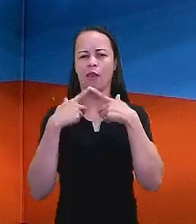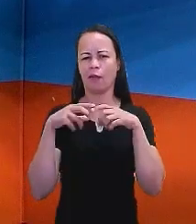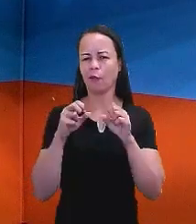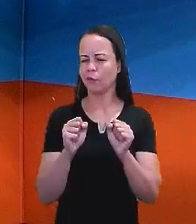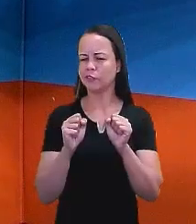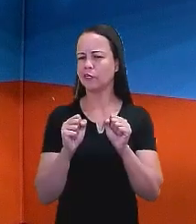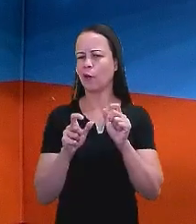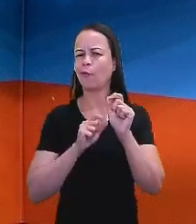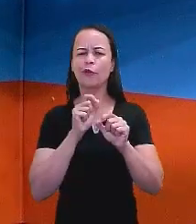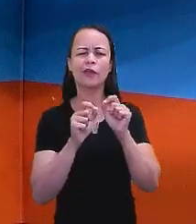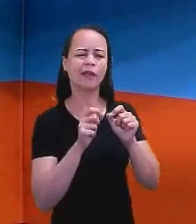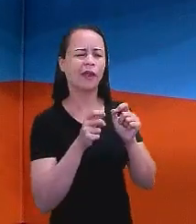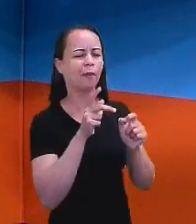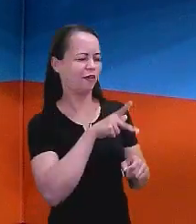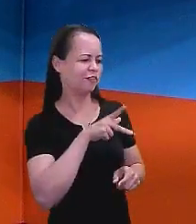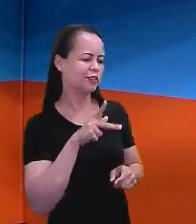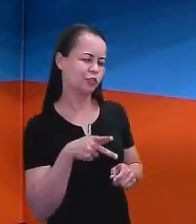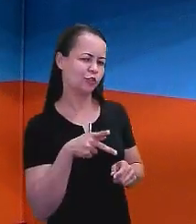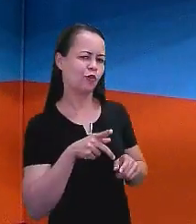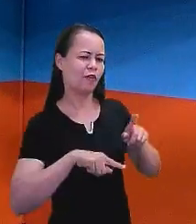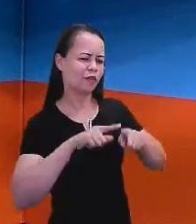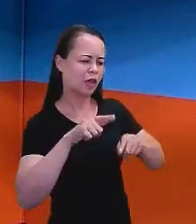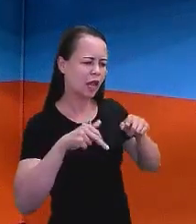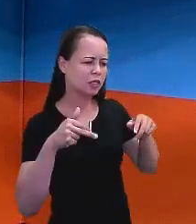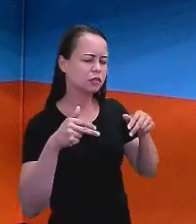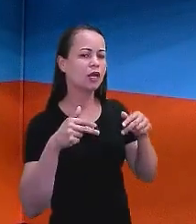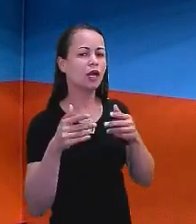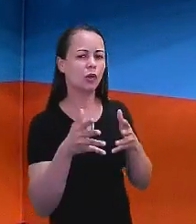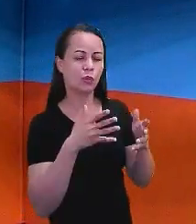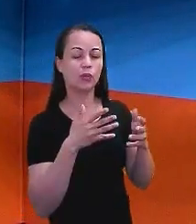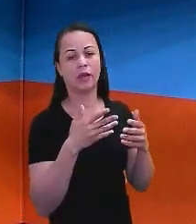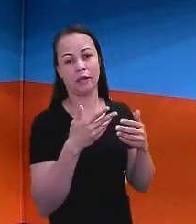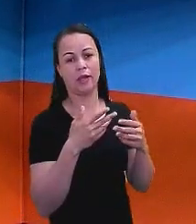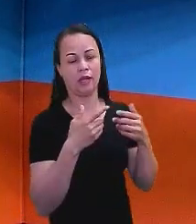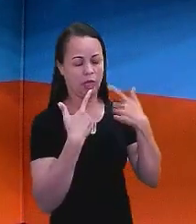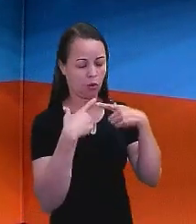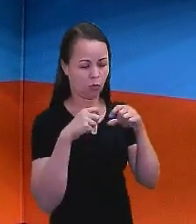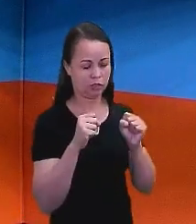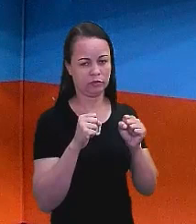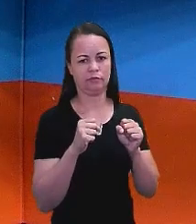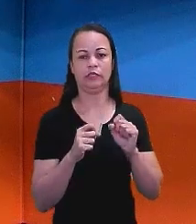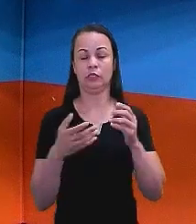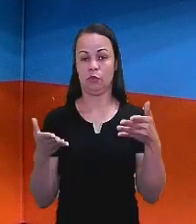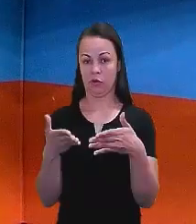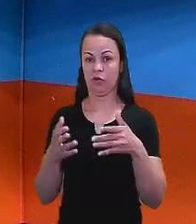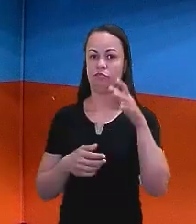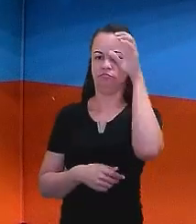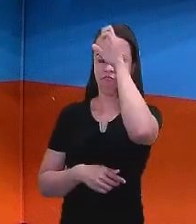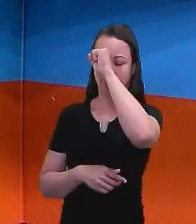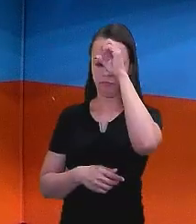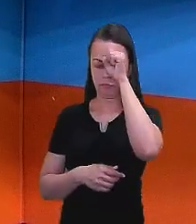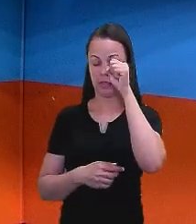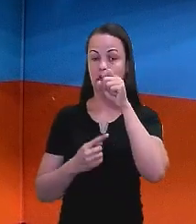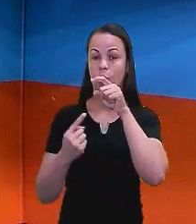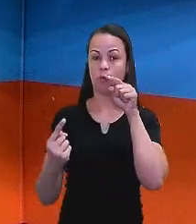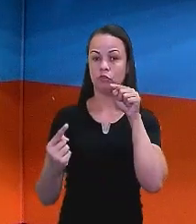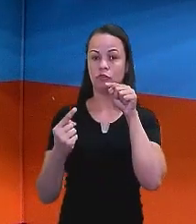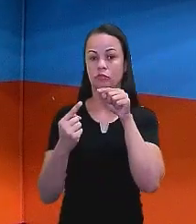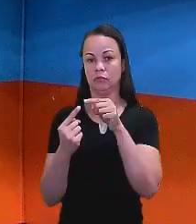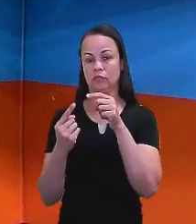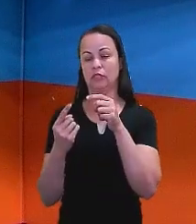professora? Variação linguística. A gente vai saber o que é, tá bom? Porque o objetivo da nossa aula